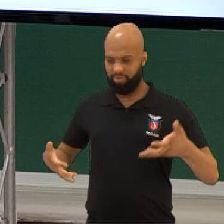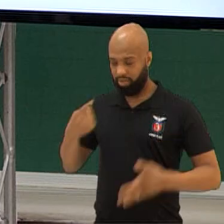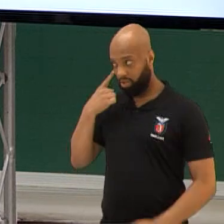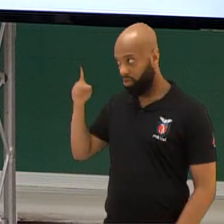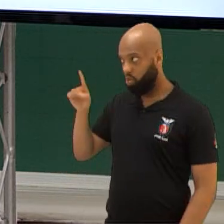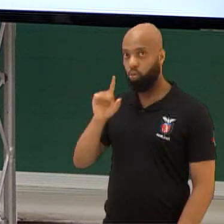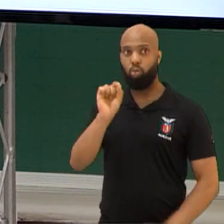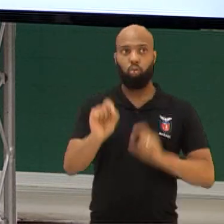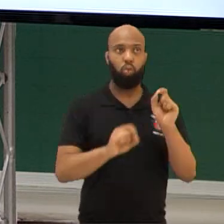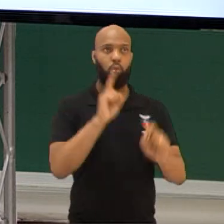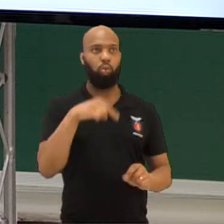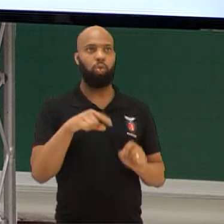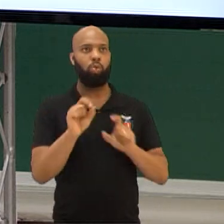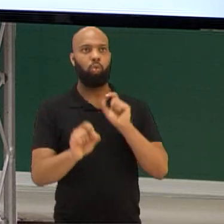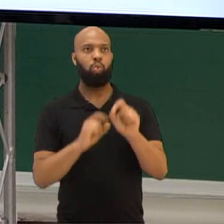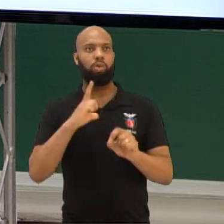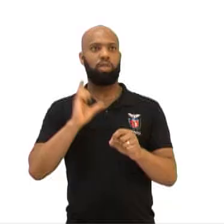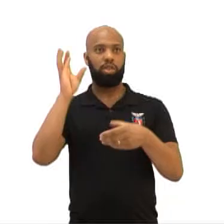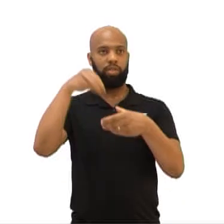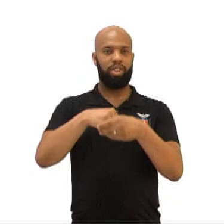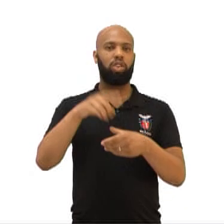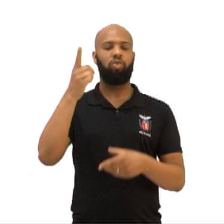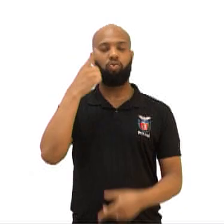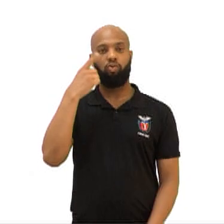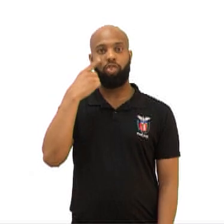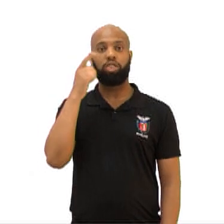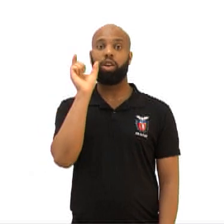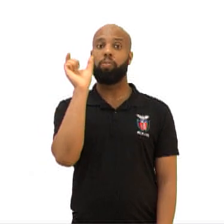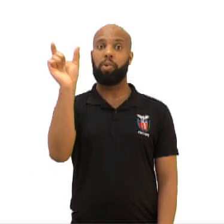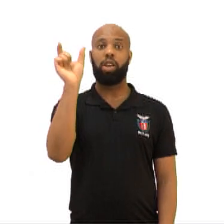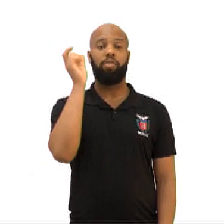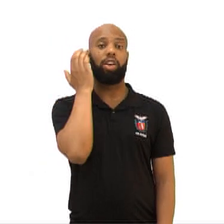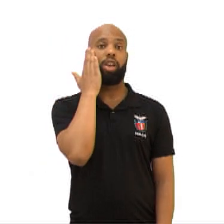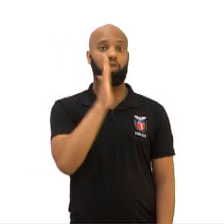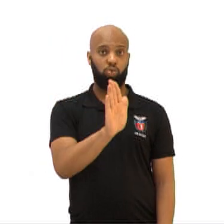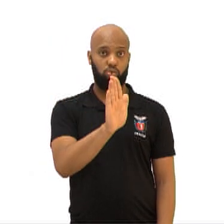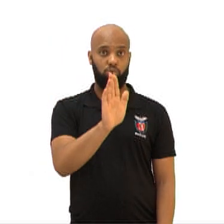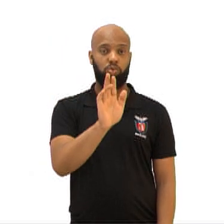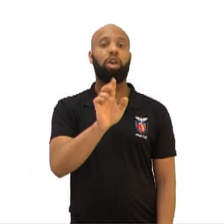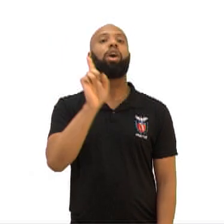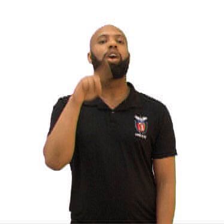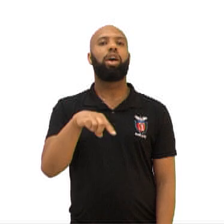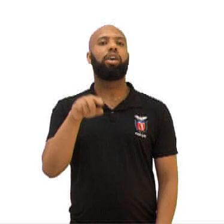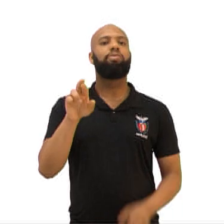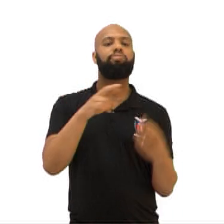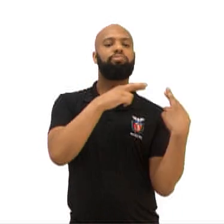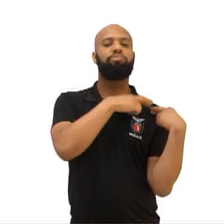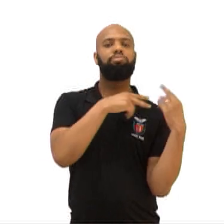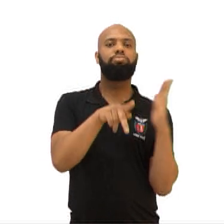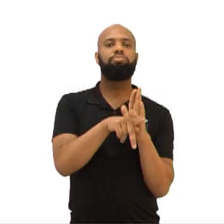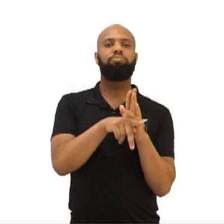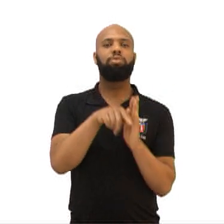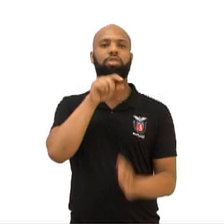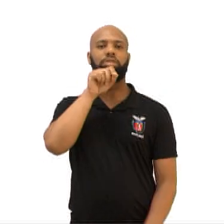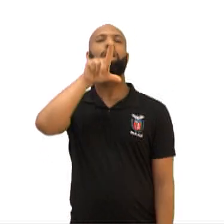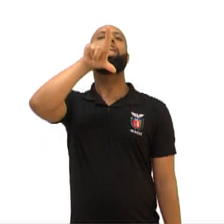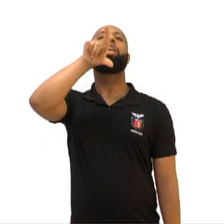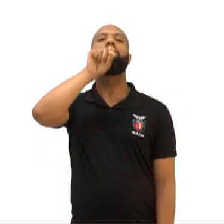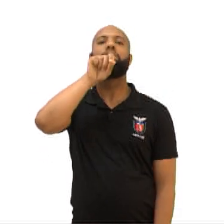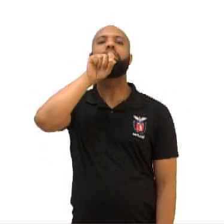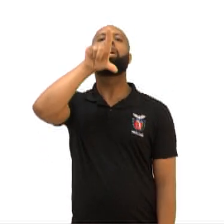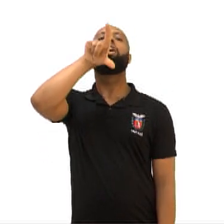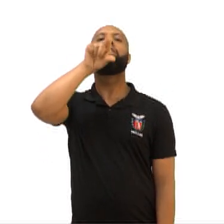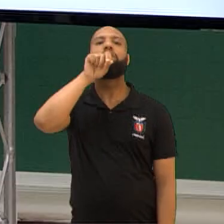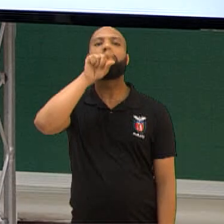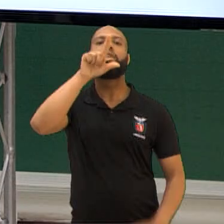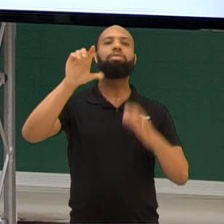a siringe, que é o órgão responsável pelo canto das aves. Né? Então, quando você está escutando um passarinho